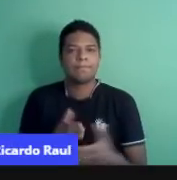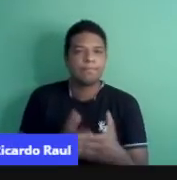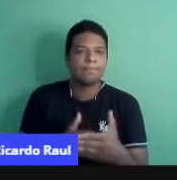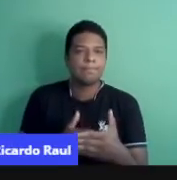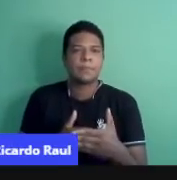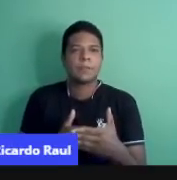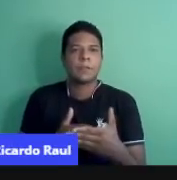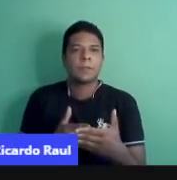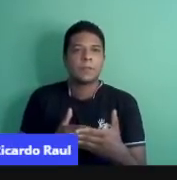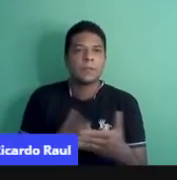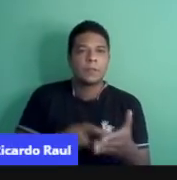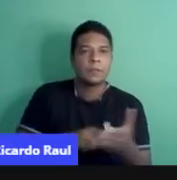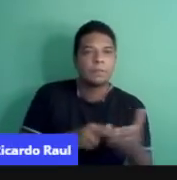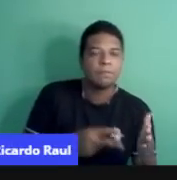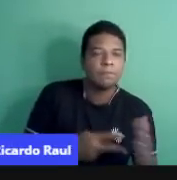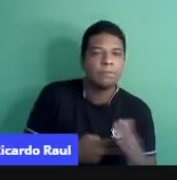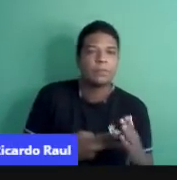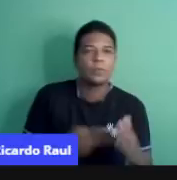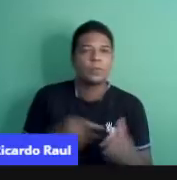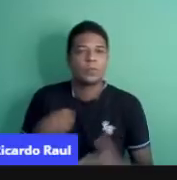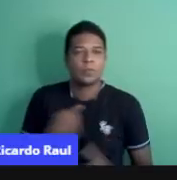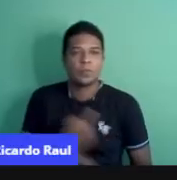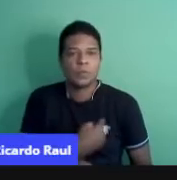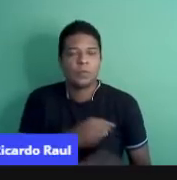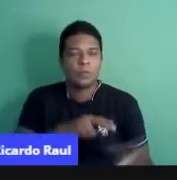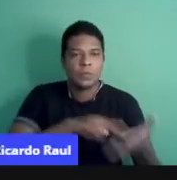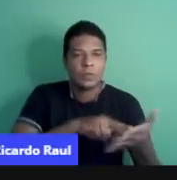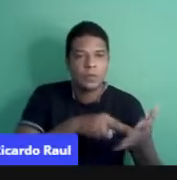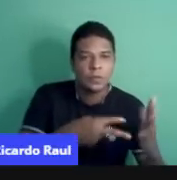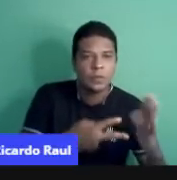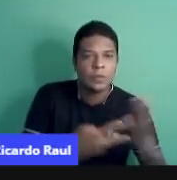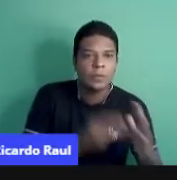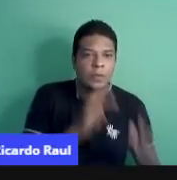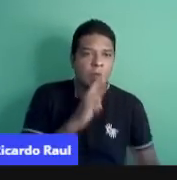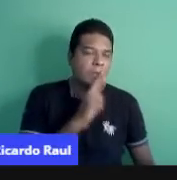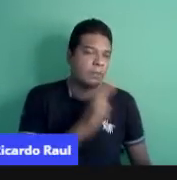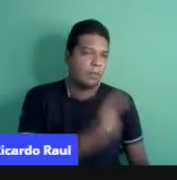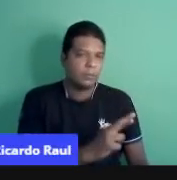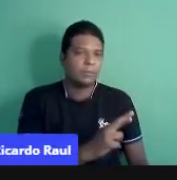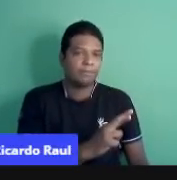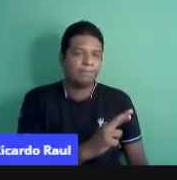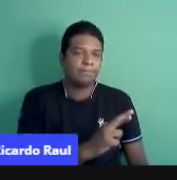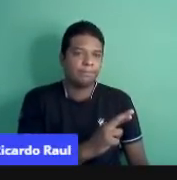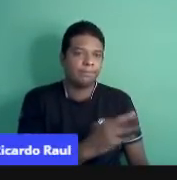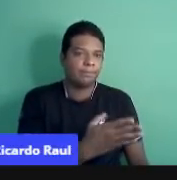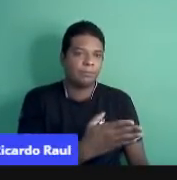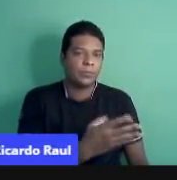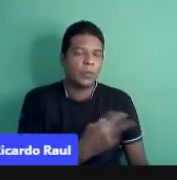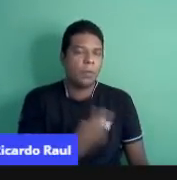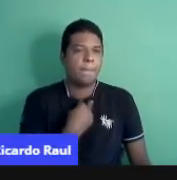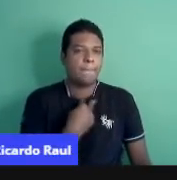significativas que trouxeram esse novo significado para aquela resposta? Eu não posso